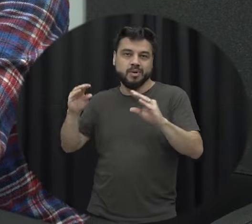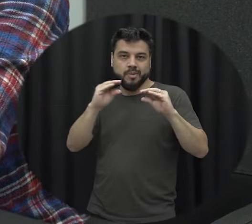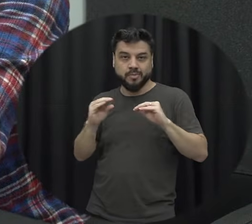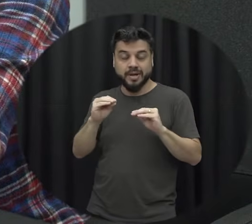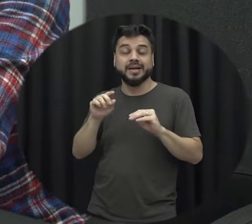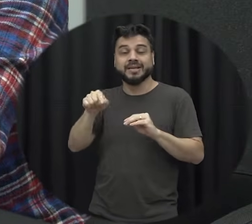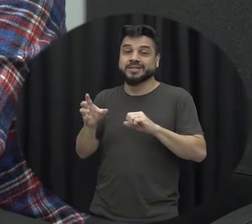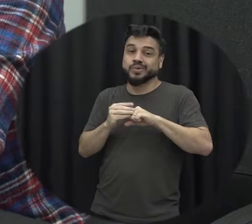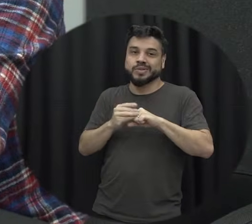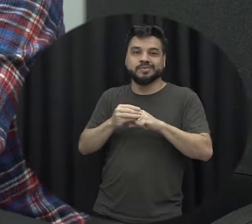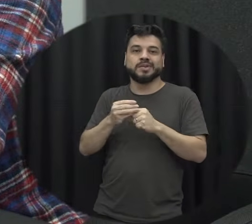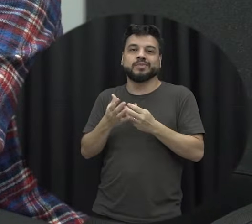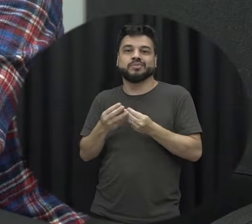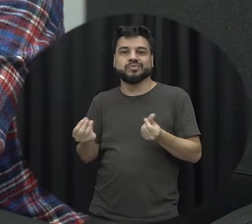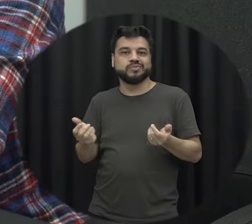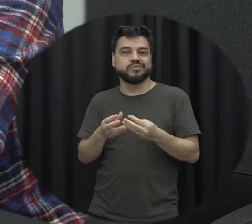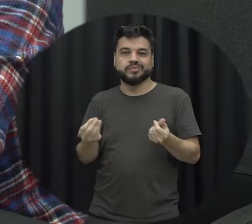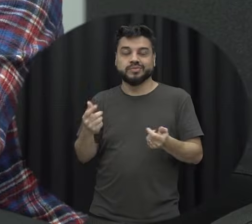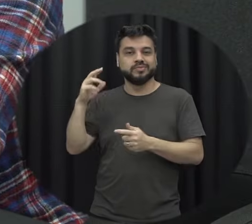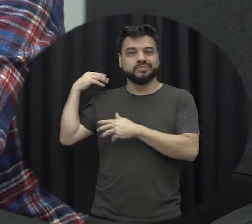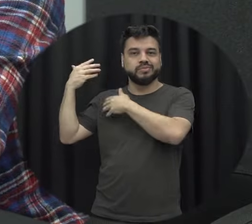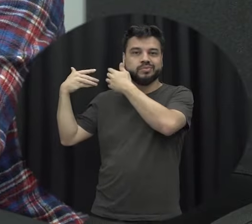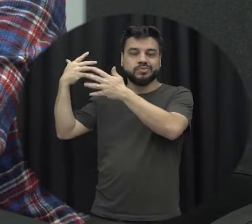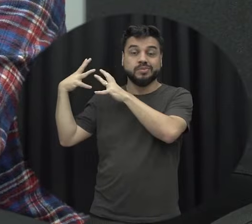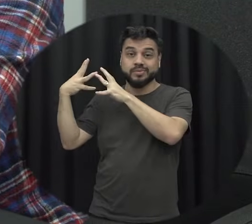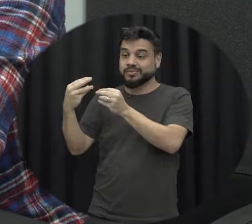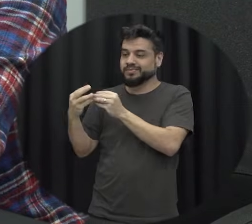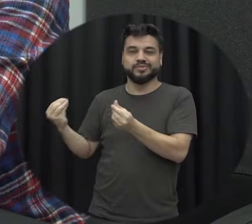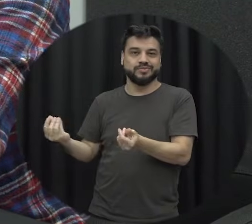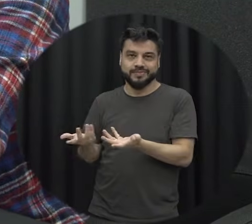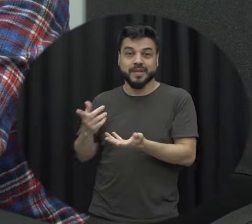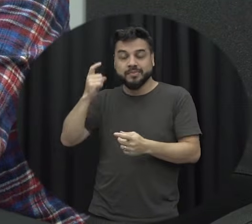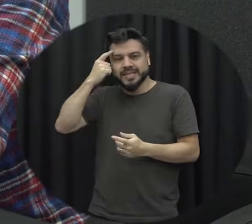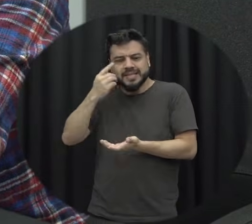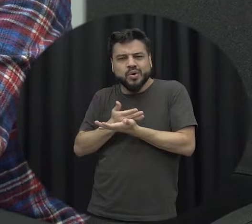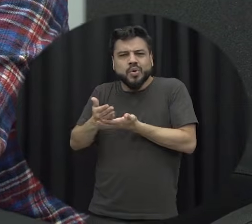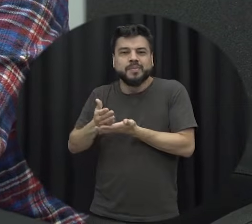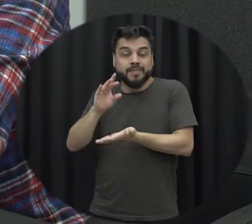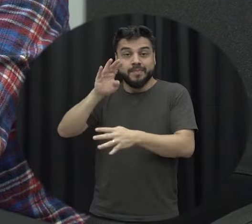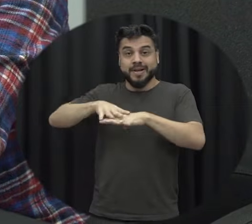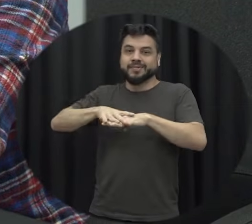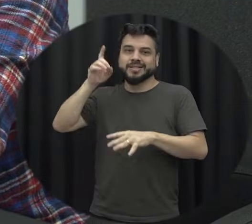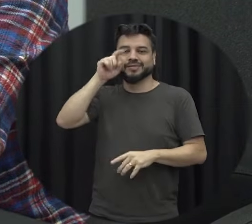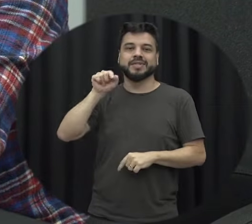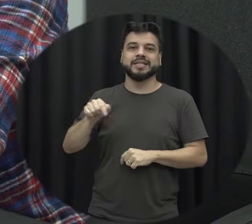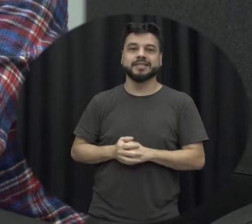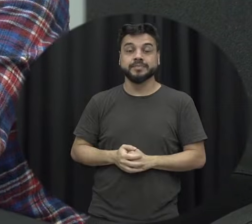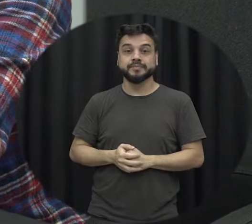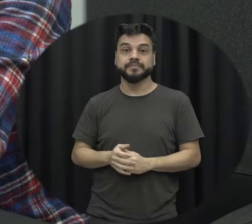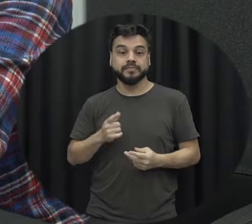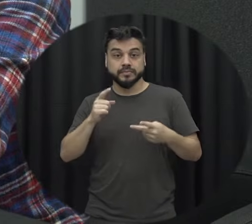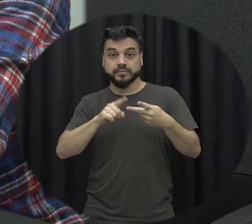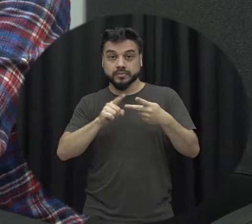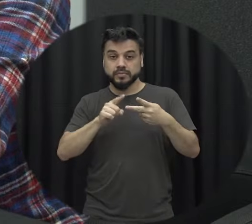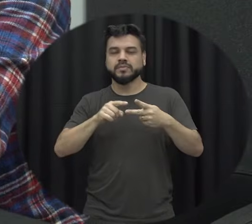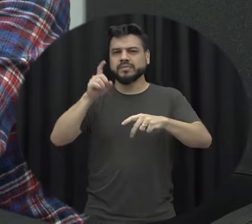longo da história. Então, pensar na origem da matemática, temos essa primeira dificuldade. A segunda dificuldade é que o próprio